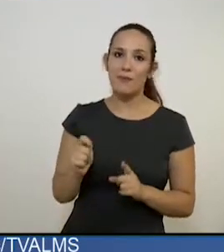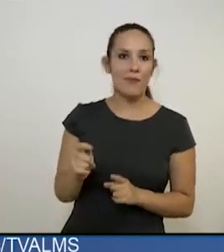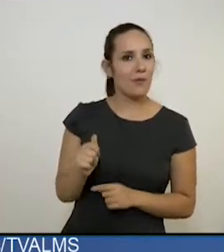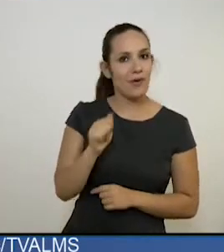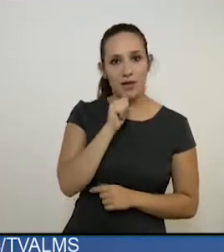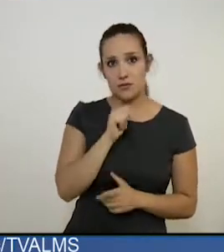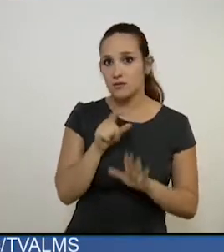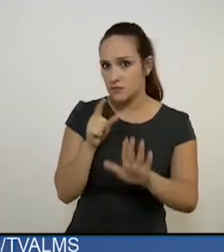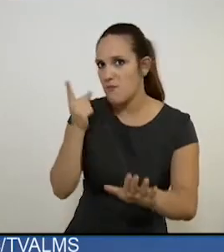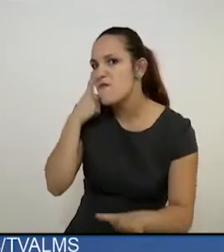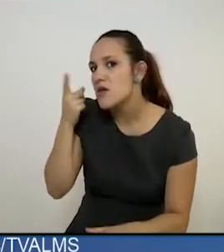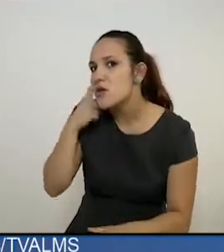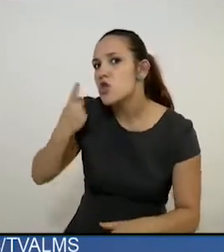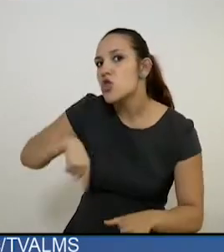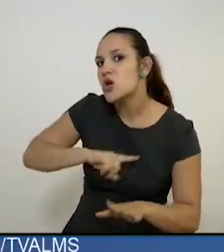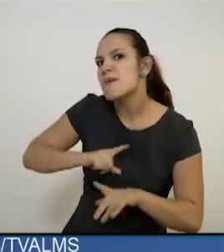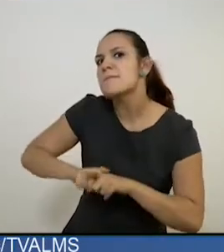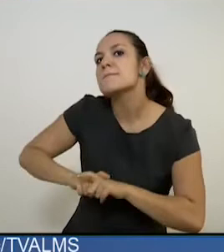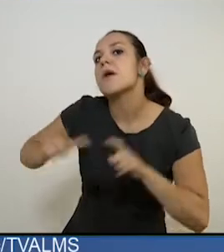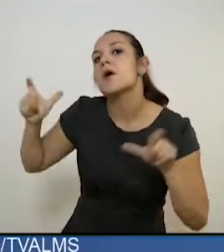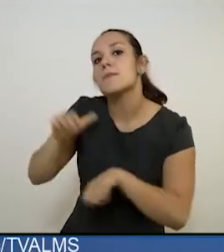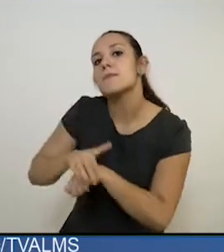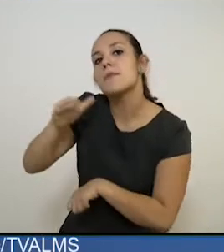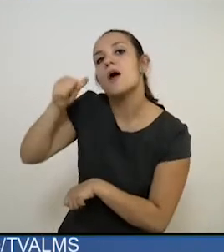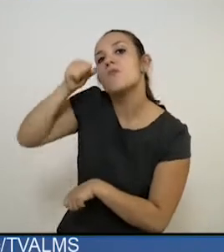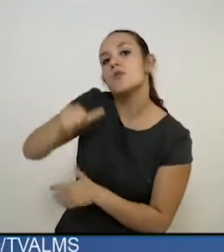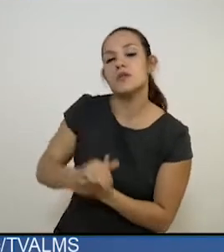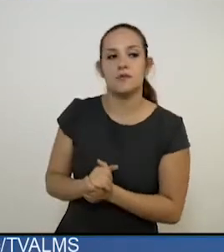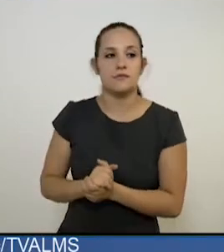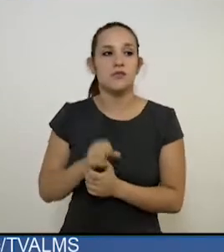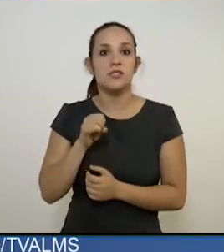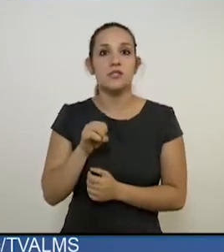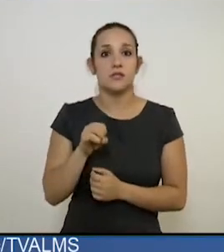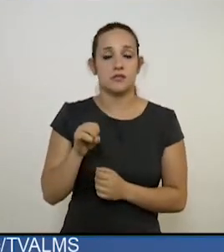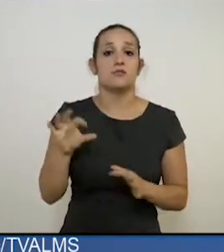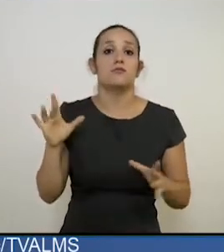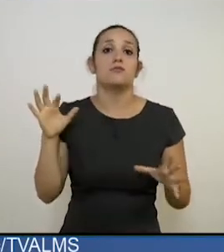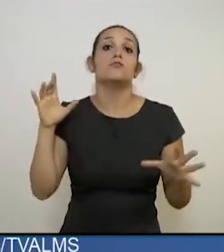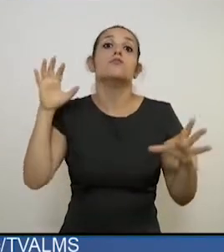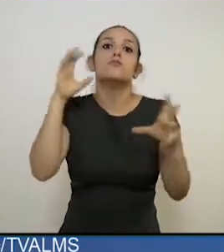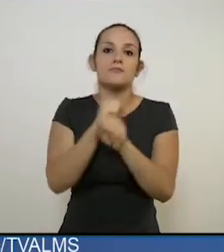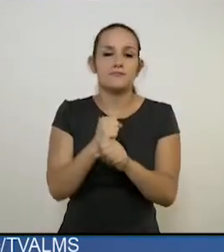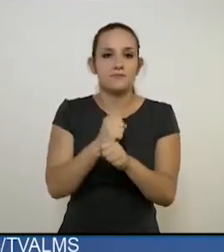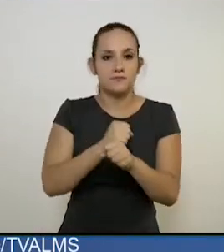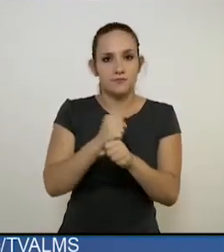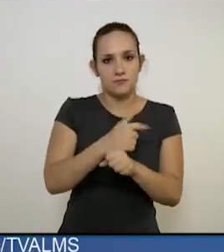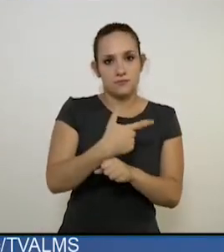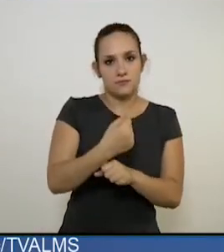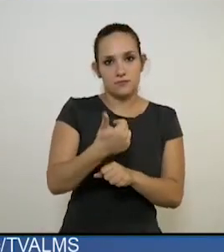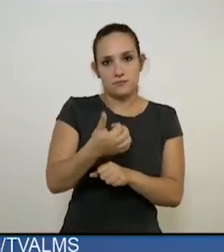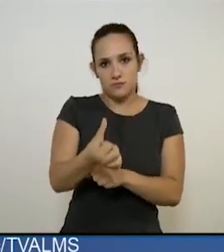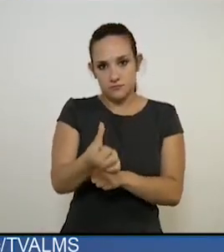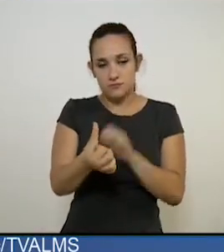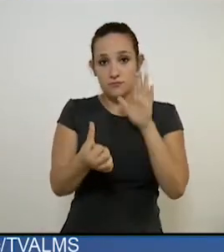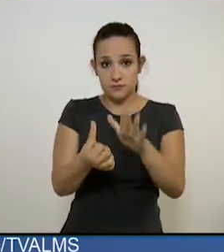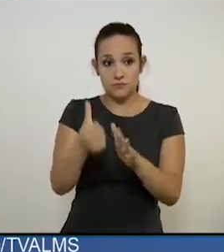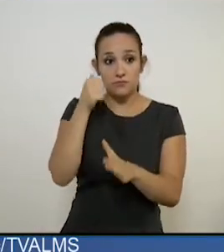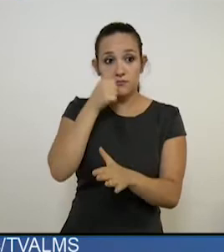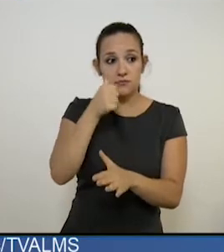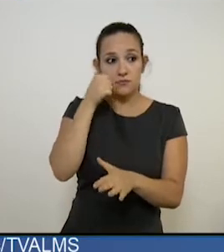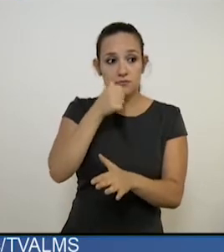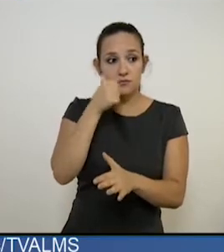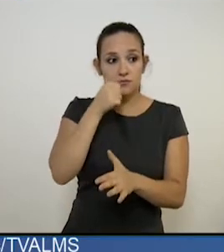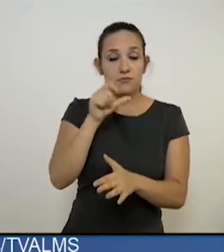a maioria. Atualmente, segundo dados do Tribunal Superior Eleitoral, divulgado no ano de 2016, as mulheres